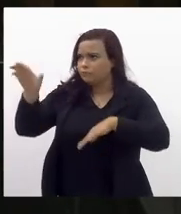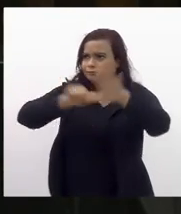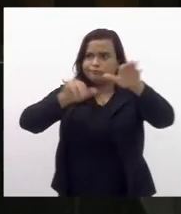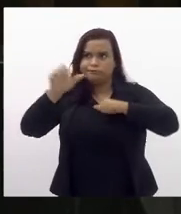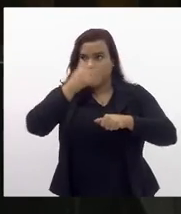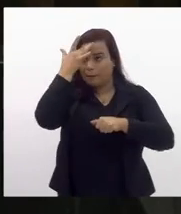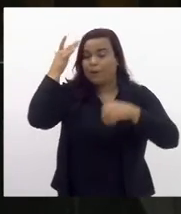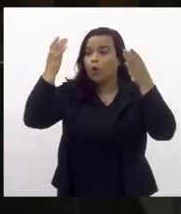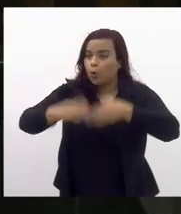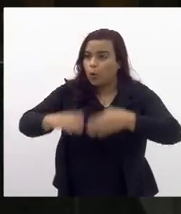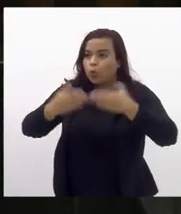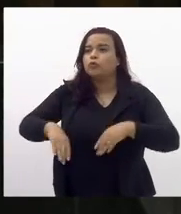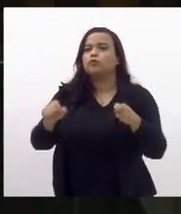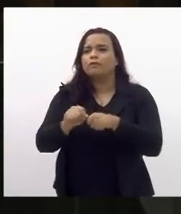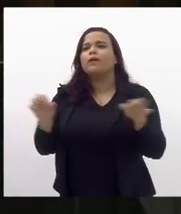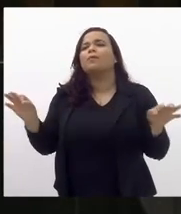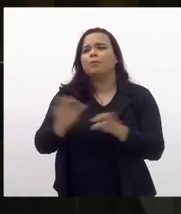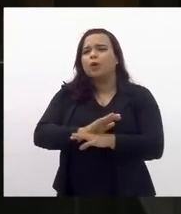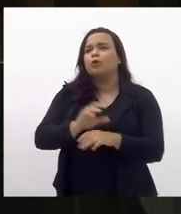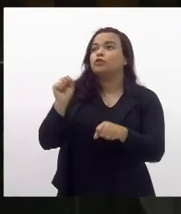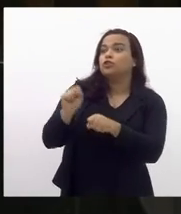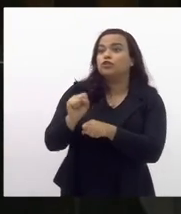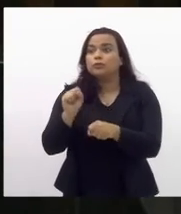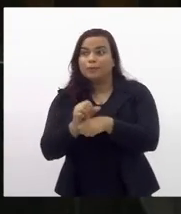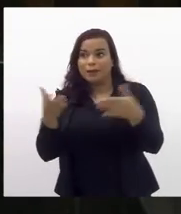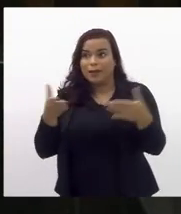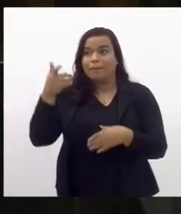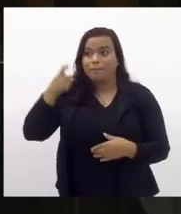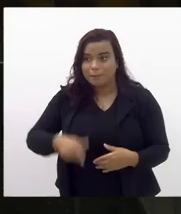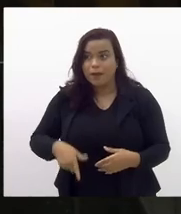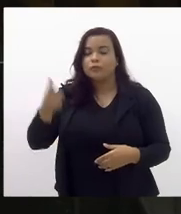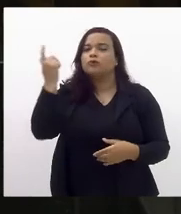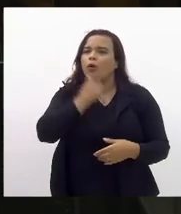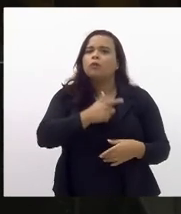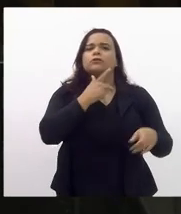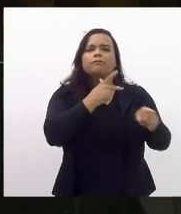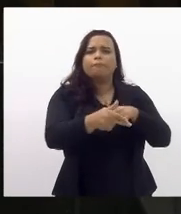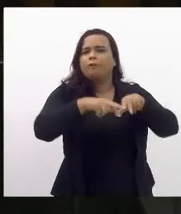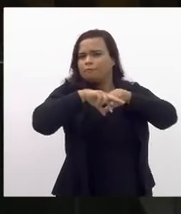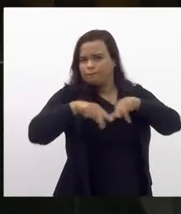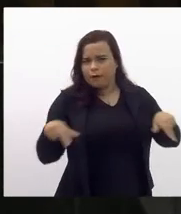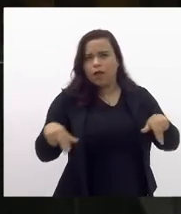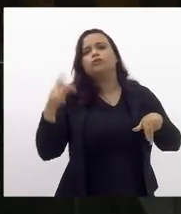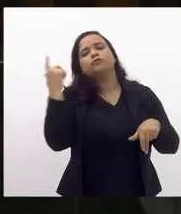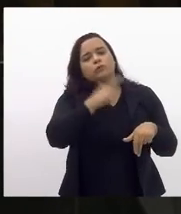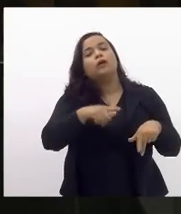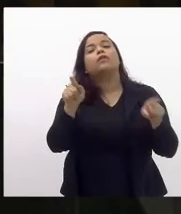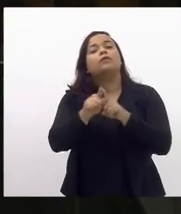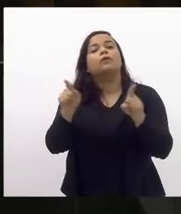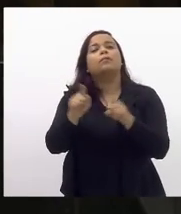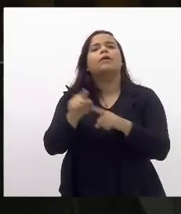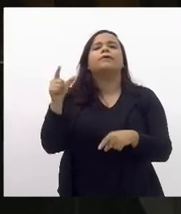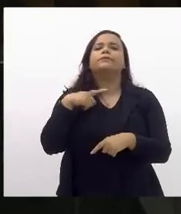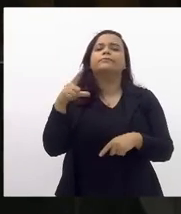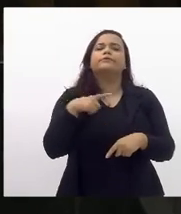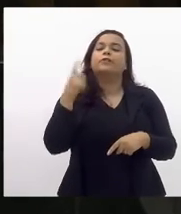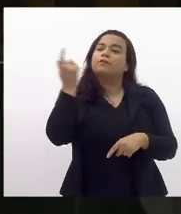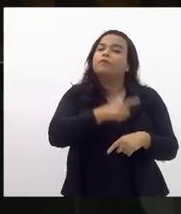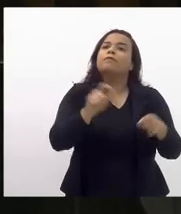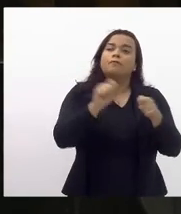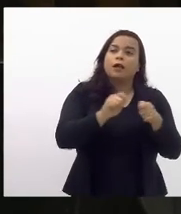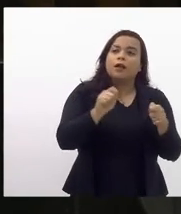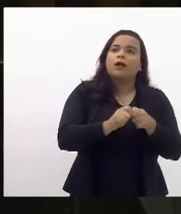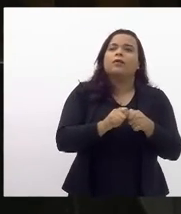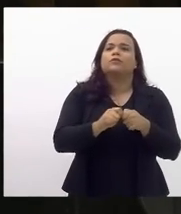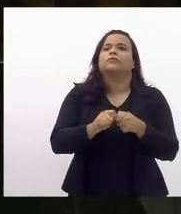aguardam, para que a gente possa cada vez mais obter vitórias significativas e chegar, sim, não só à realização de um